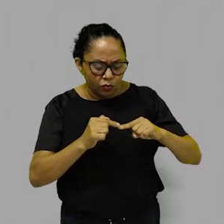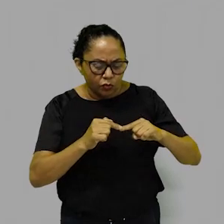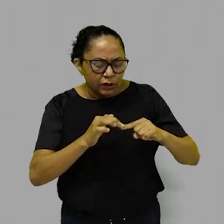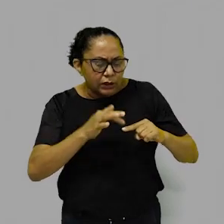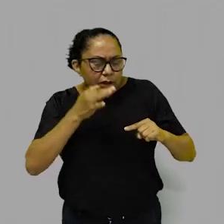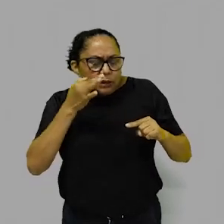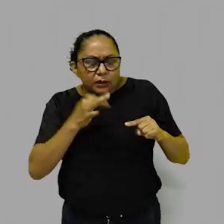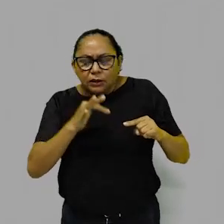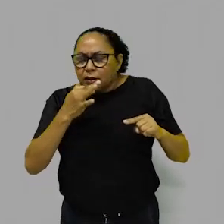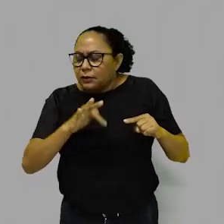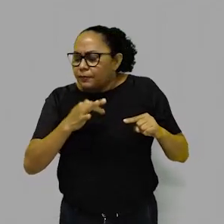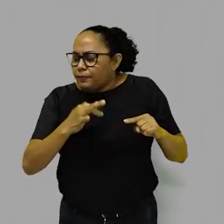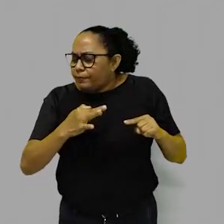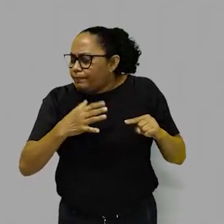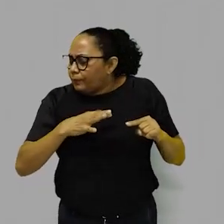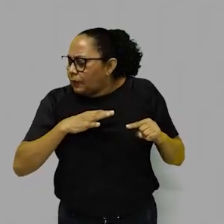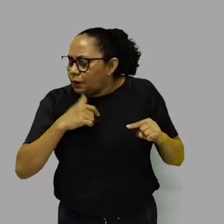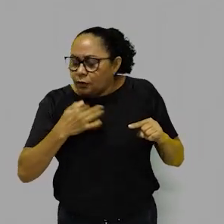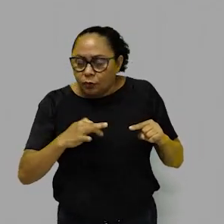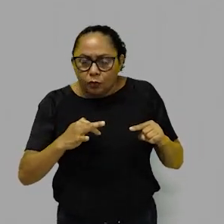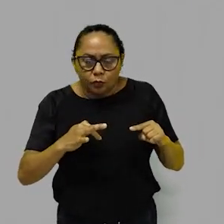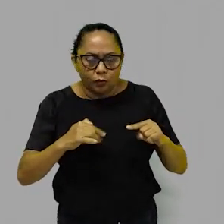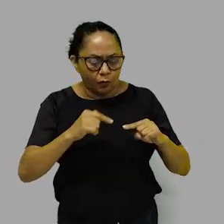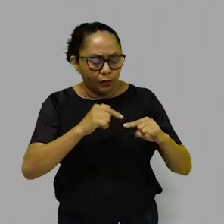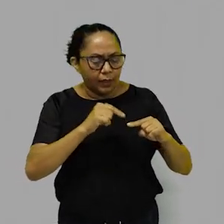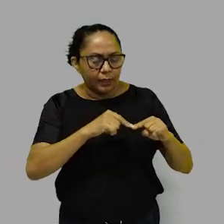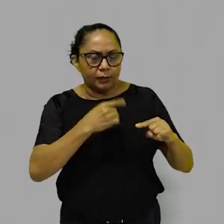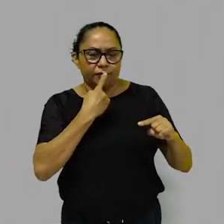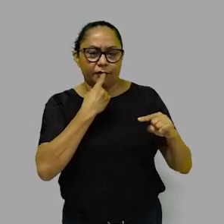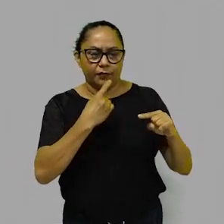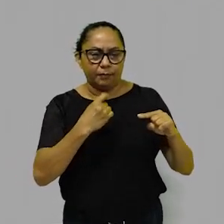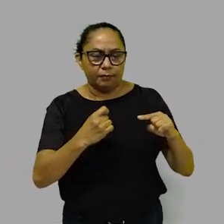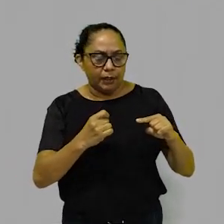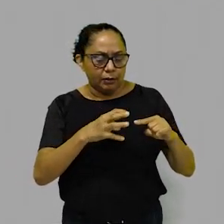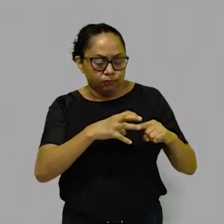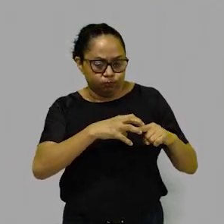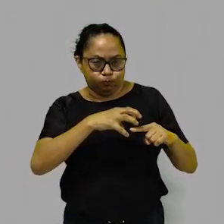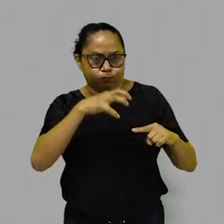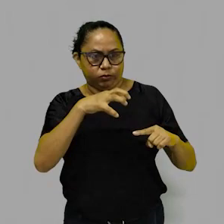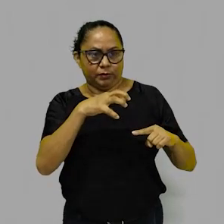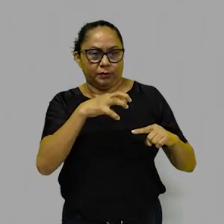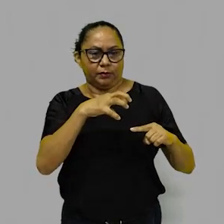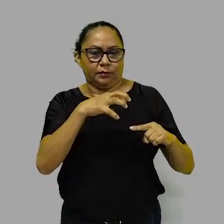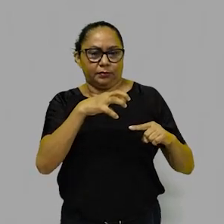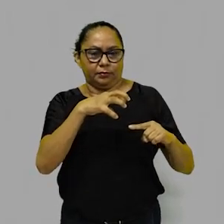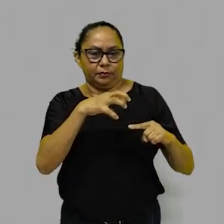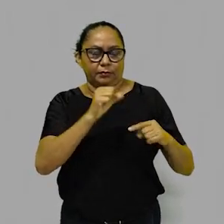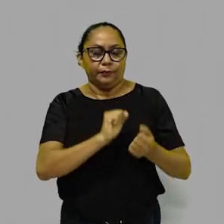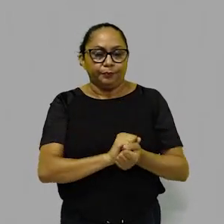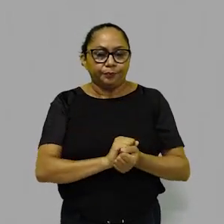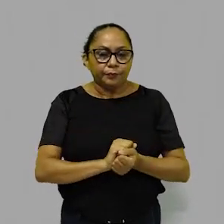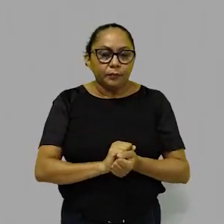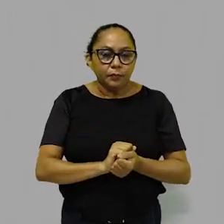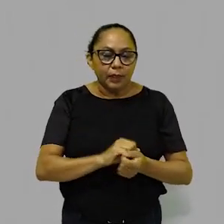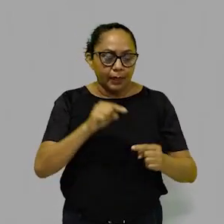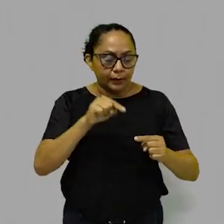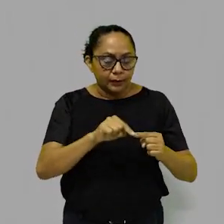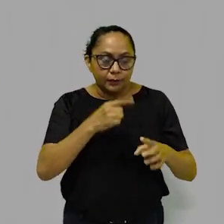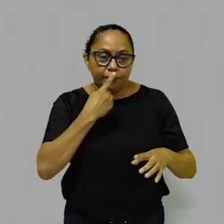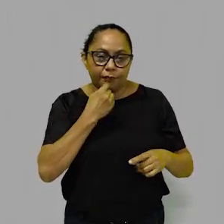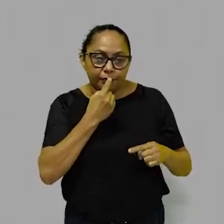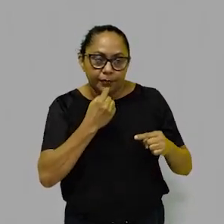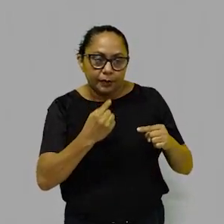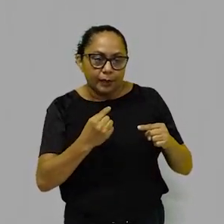dói muito, fica vermelho, certo? Então, quando está inflamado, fica muito vermelho. Essa